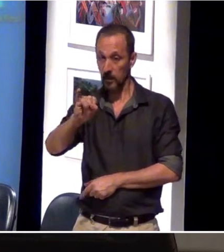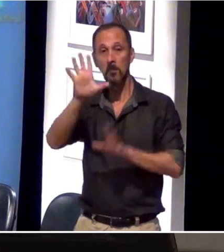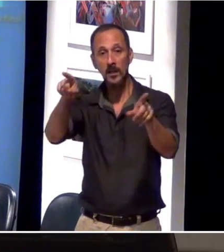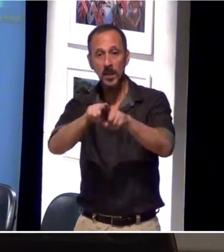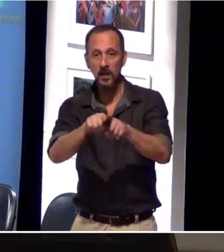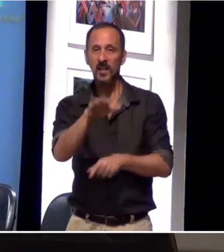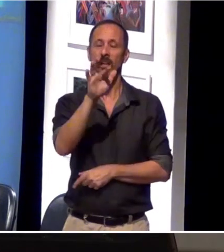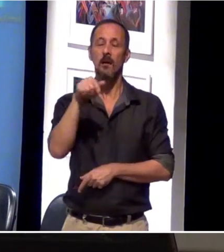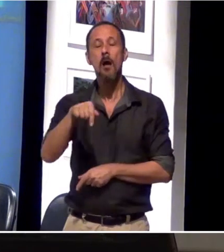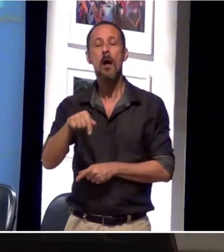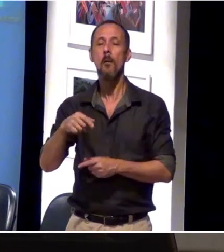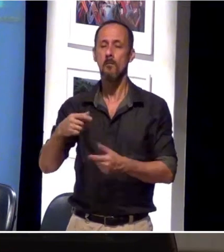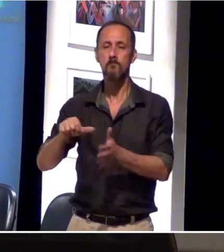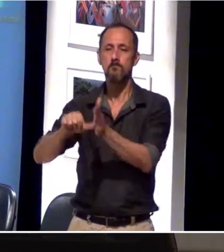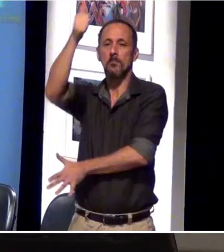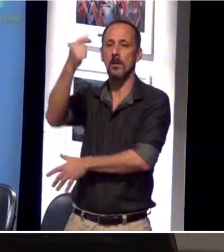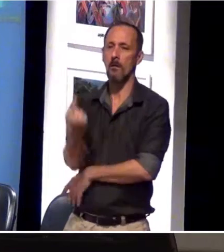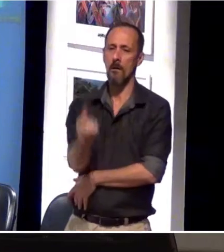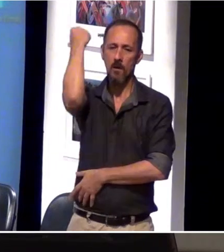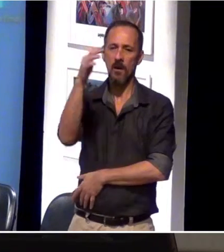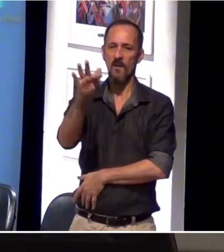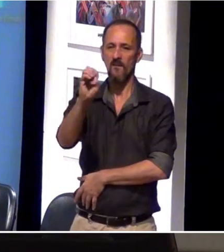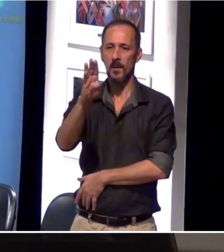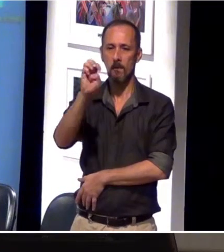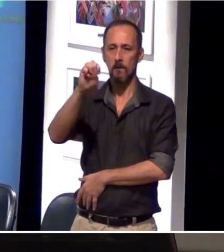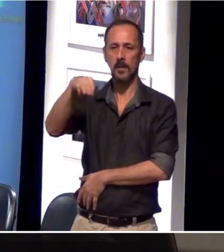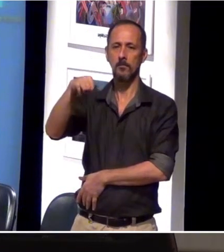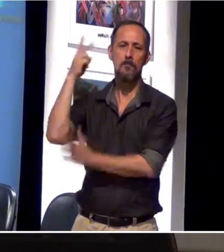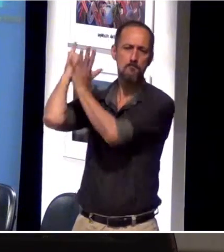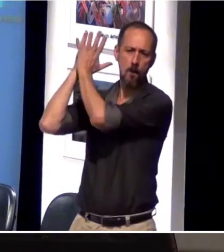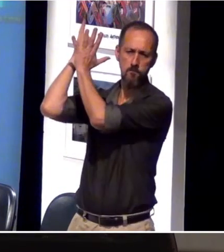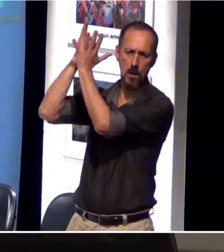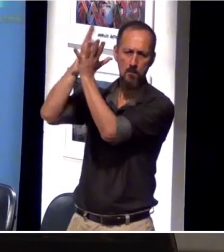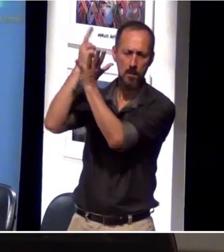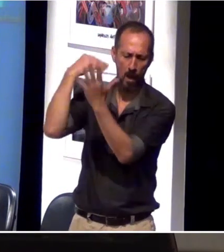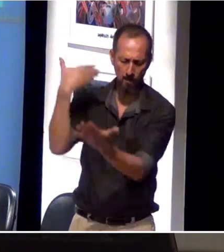FEBEM, que veio na década de 80, e isso é o quadro que você pega desde o